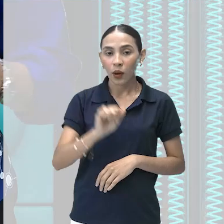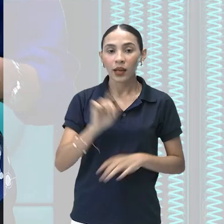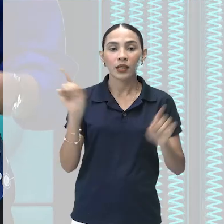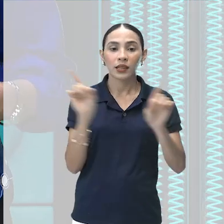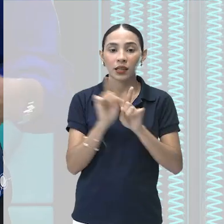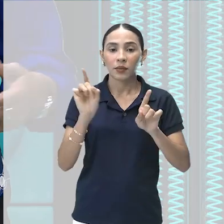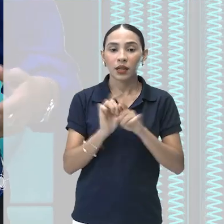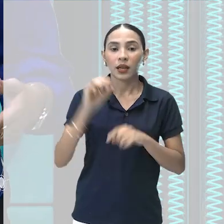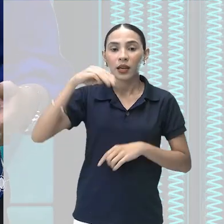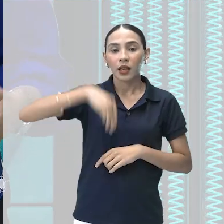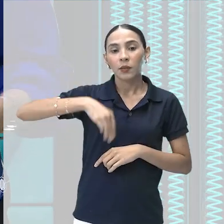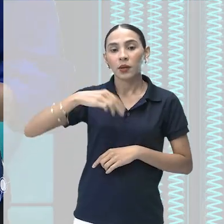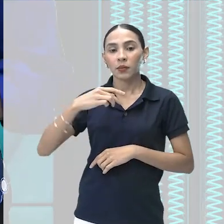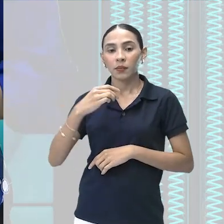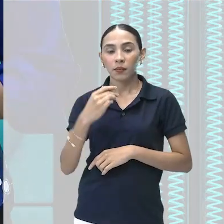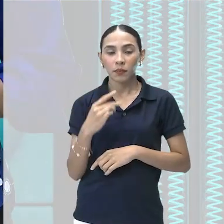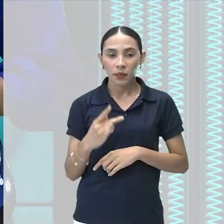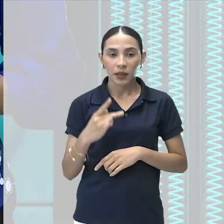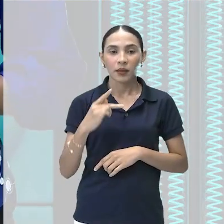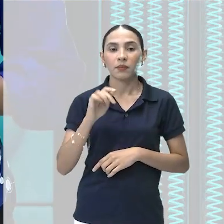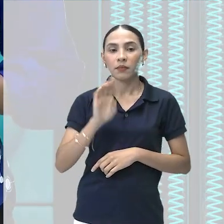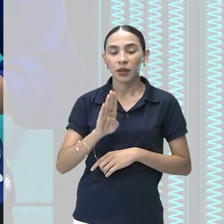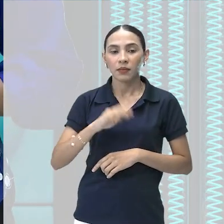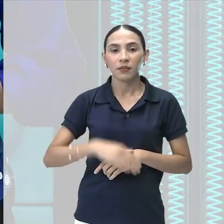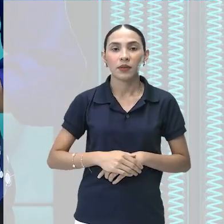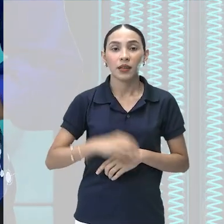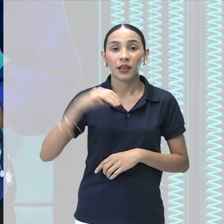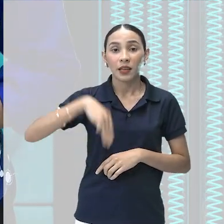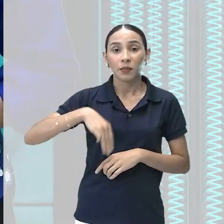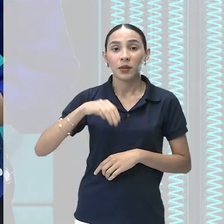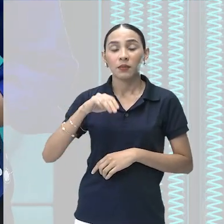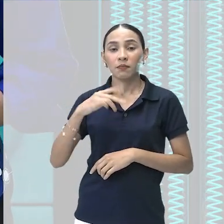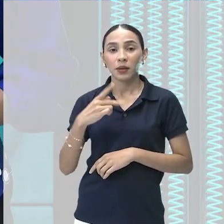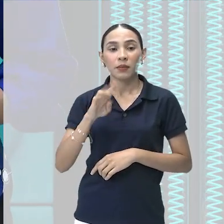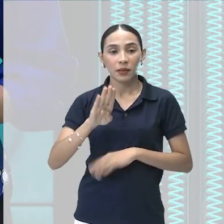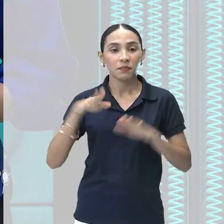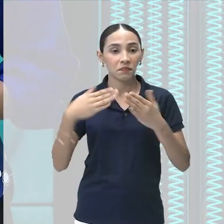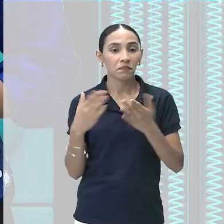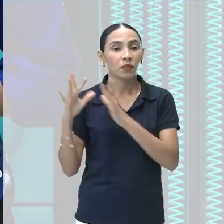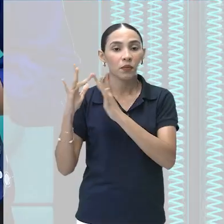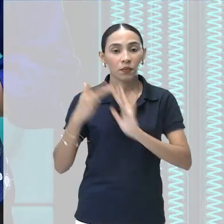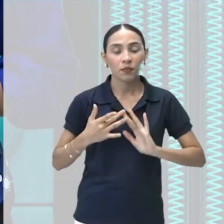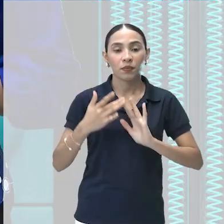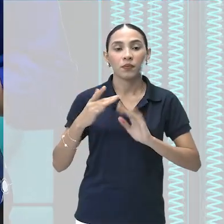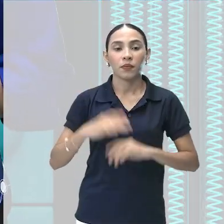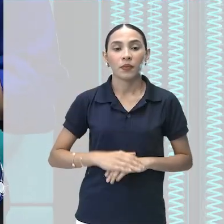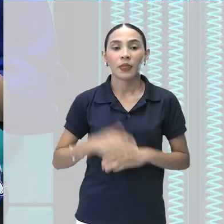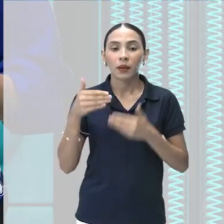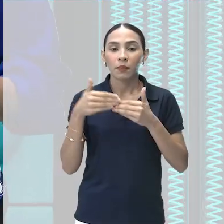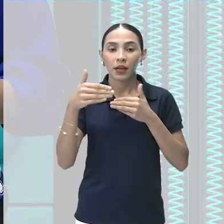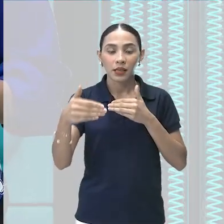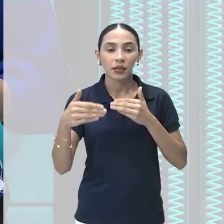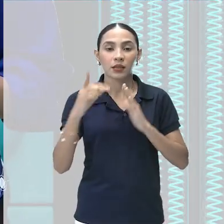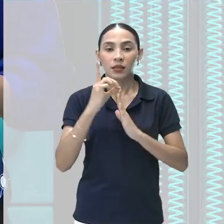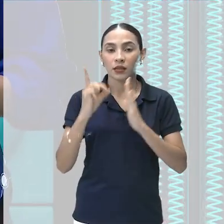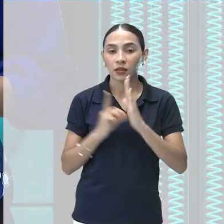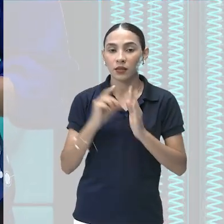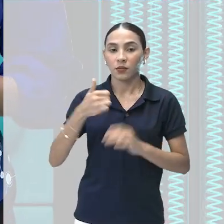Então, vamos falar um pouco sobre o contexto histórico da Jovem Guarda. A partir da década